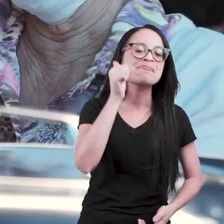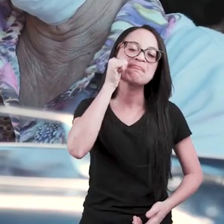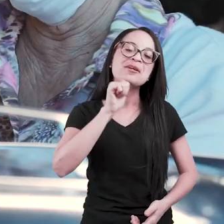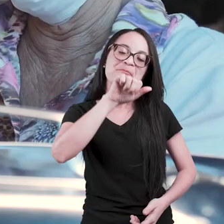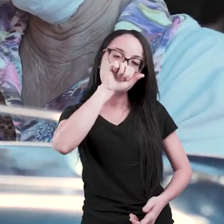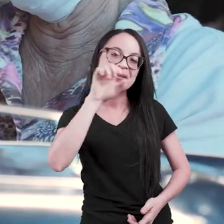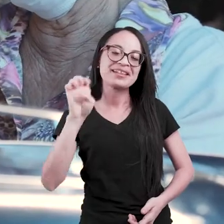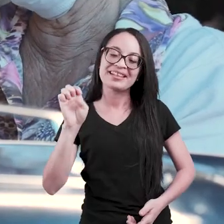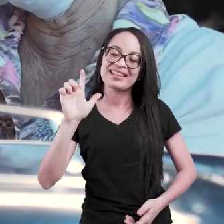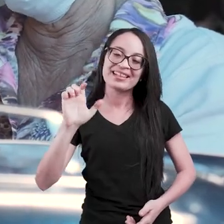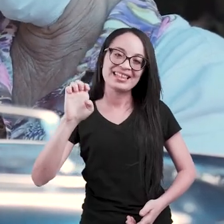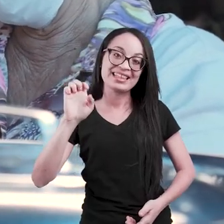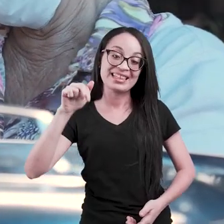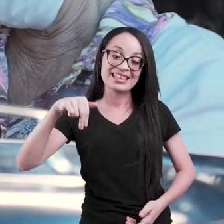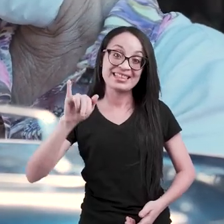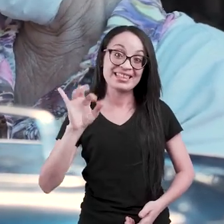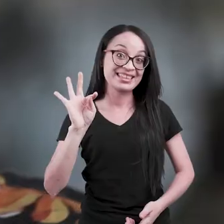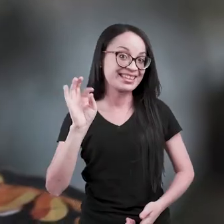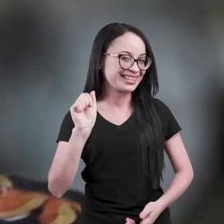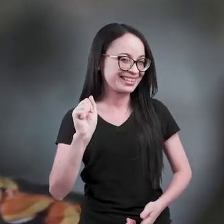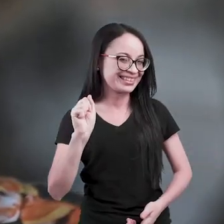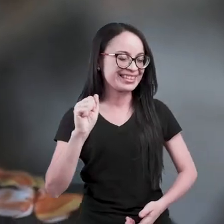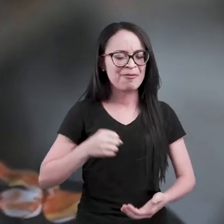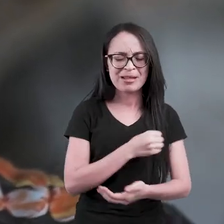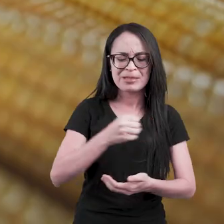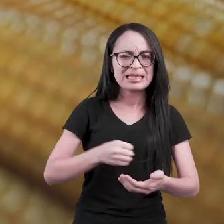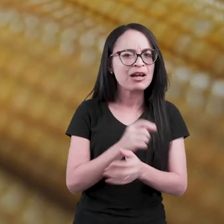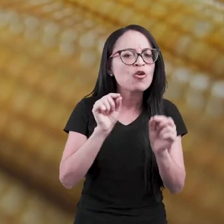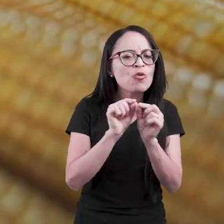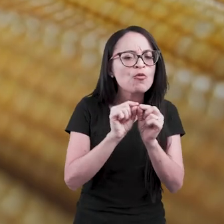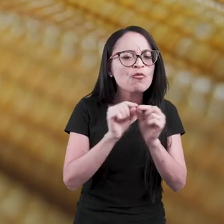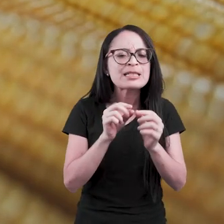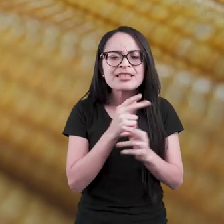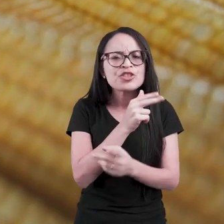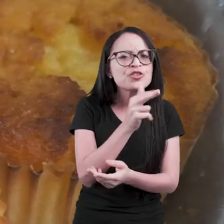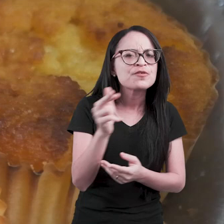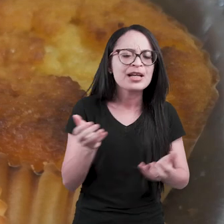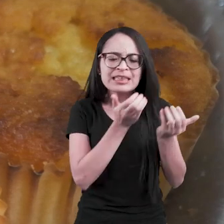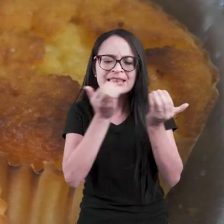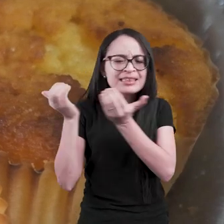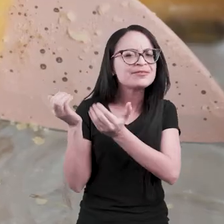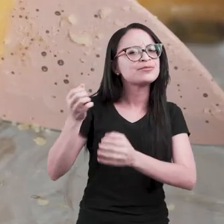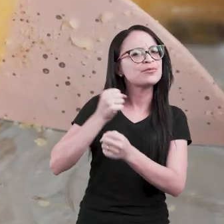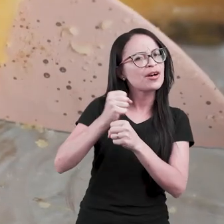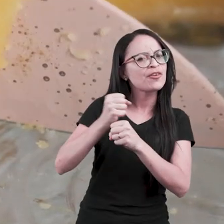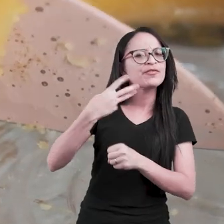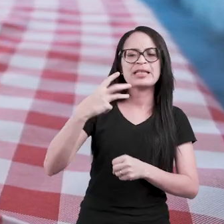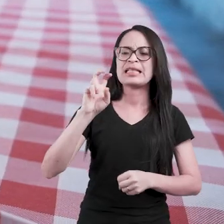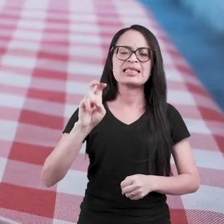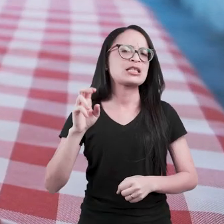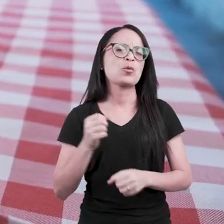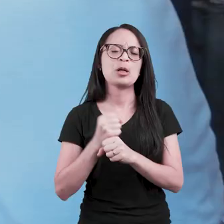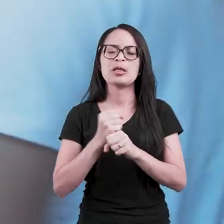Principalmente a da minha mãe, Helenita, ou simplesmente Helenita do Mingau. Ela fabrica quitutes derivados do milho há mais de 35